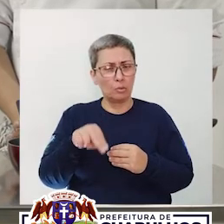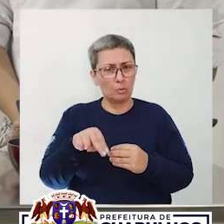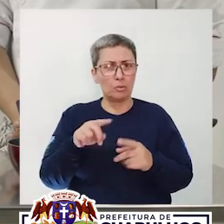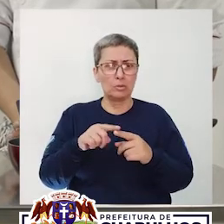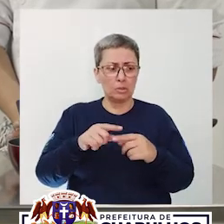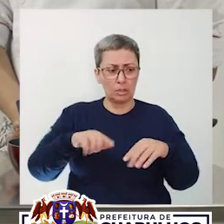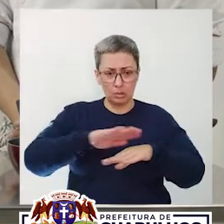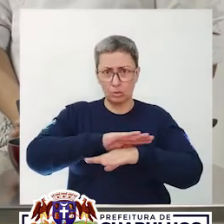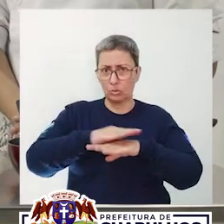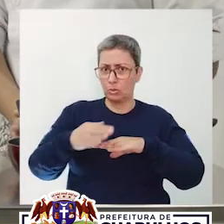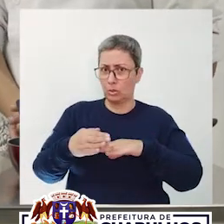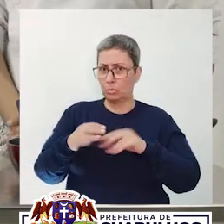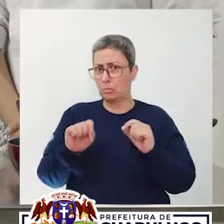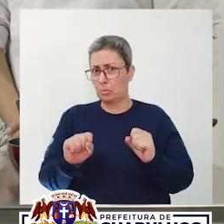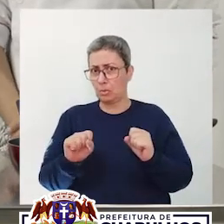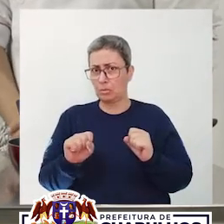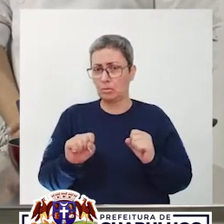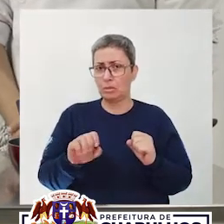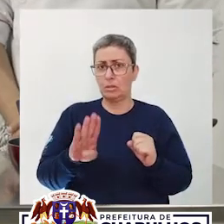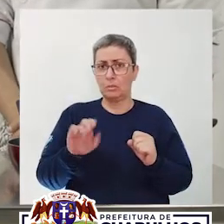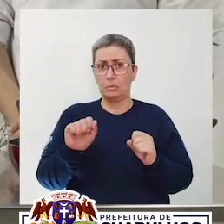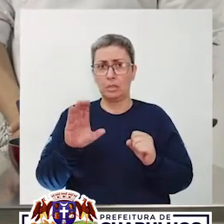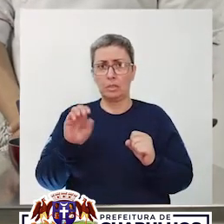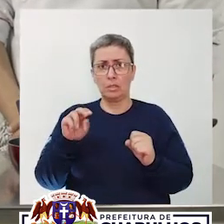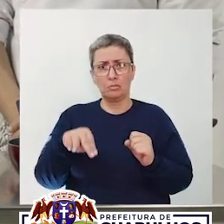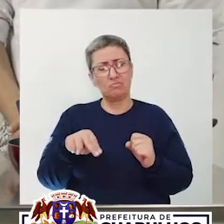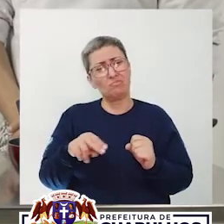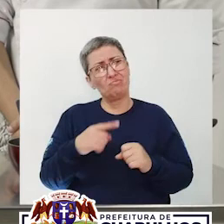No recheio? Nessa parte da cobertura.